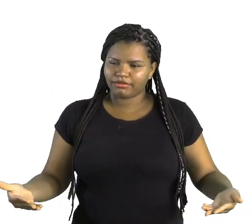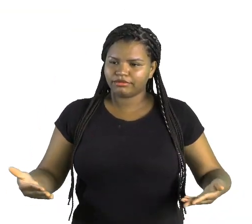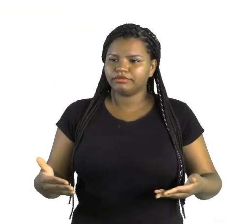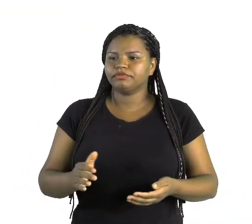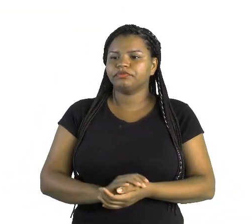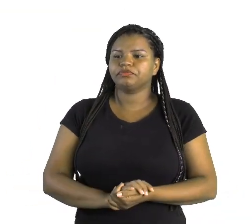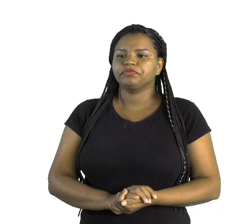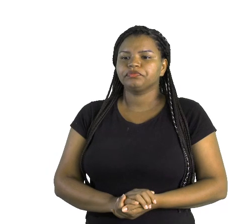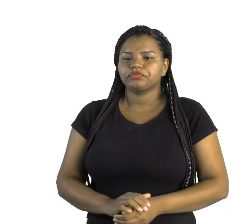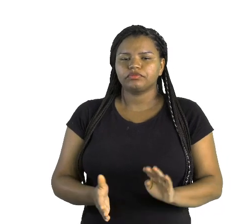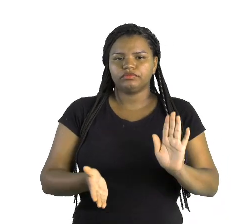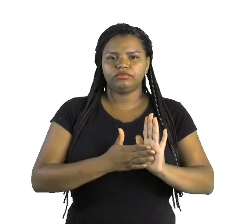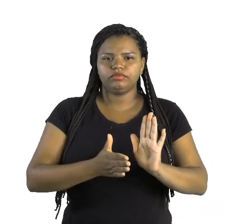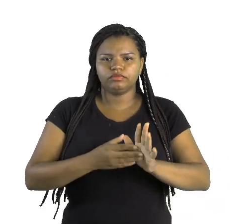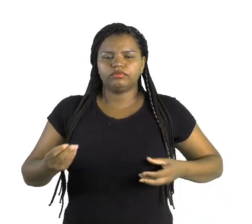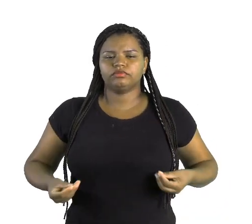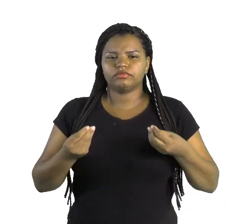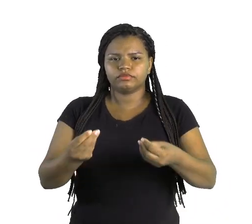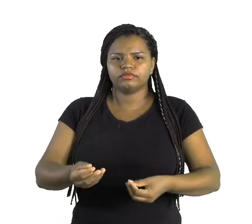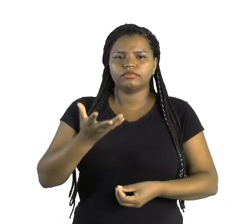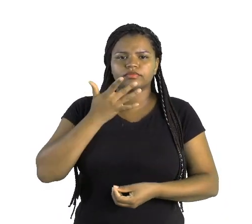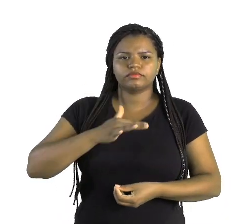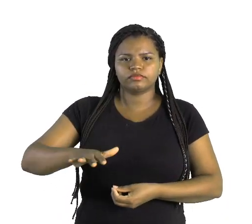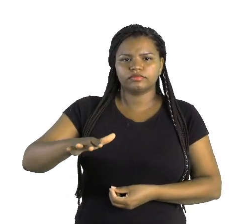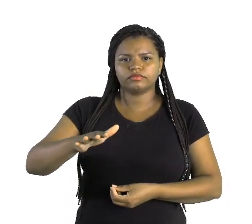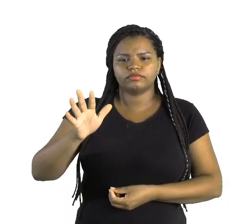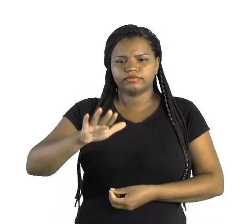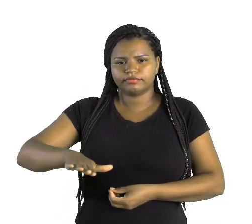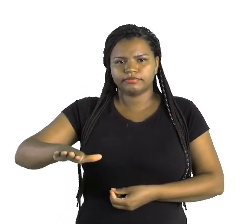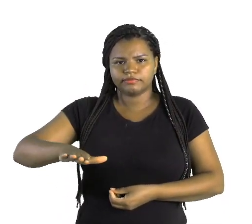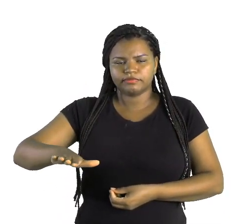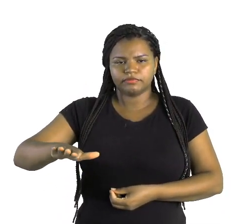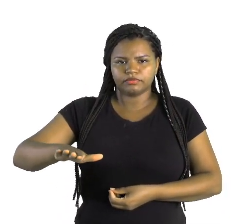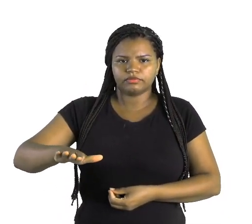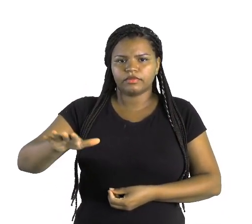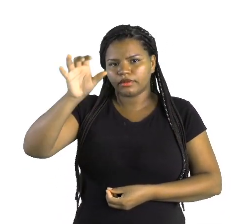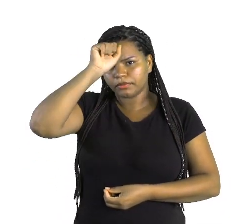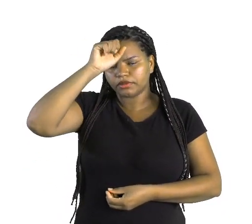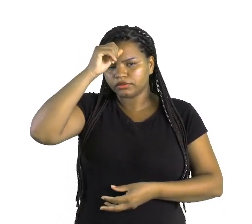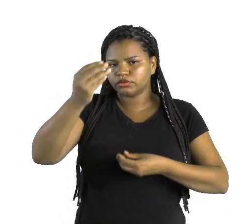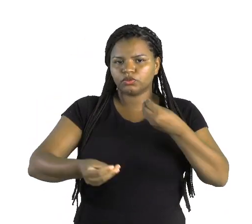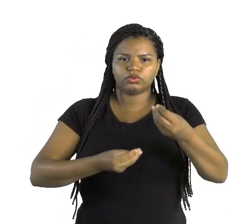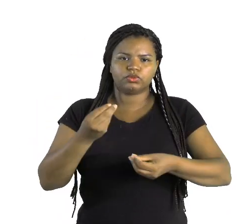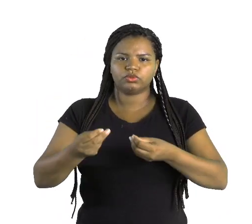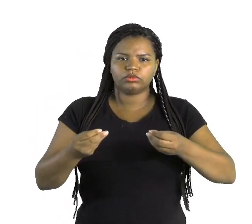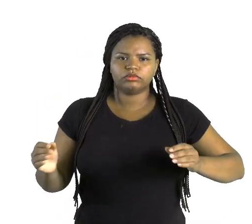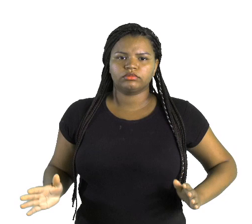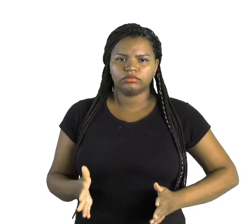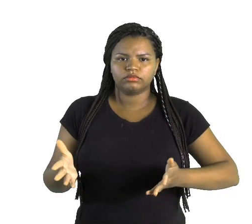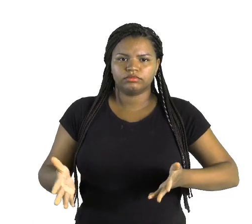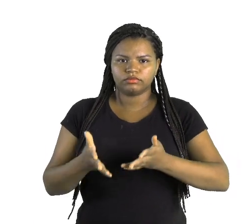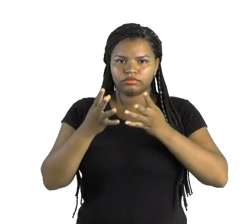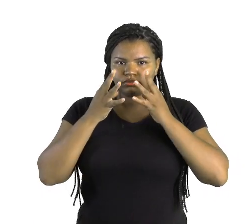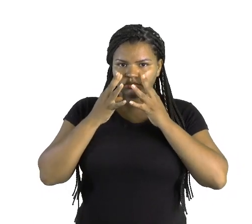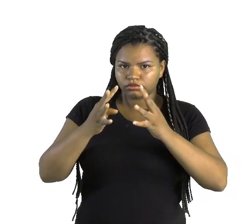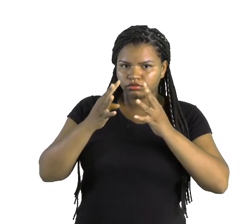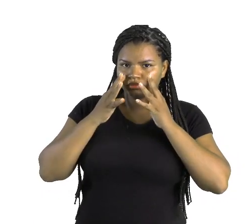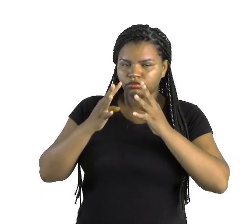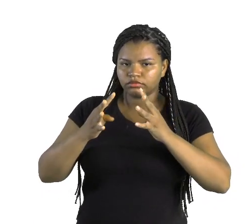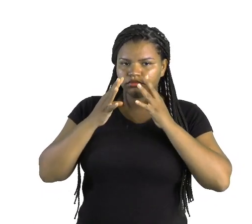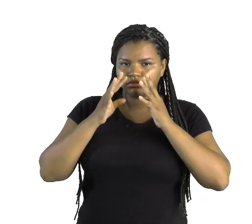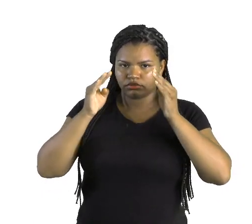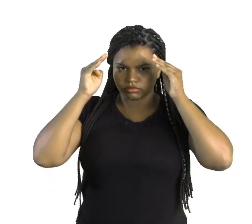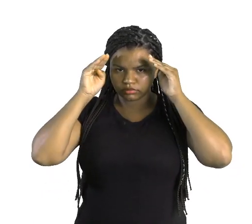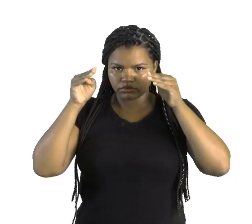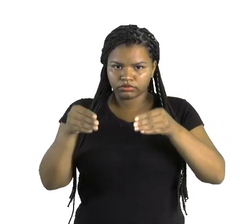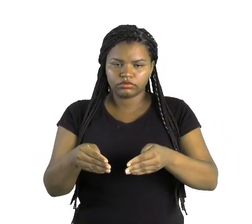Essas propostas proporcionarão às crianças pequenas aprendizagens como estimular a atenção, a concentração